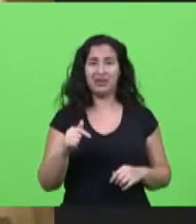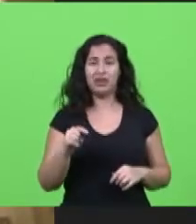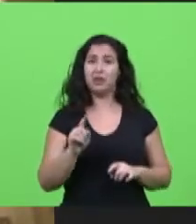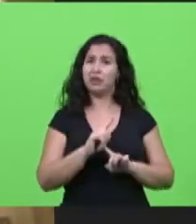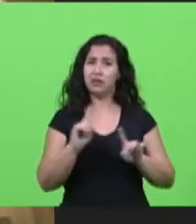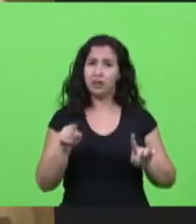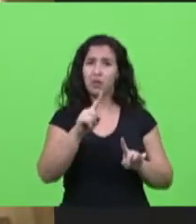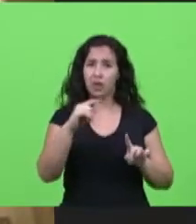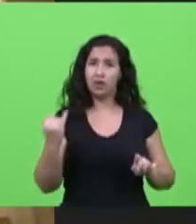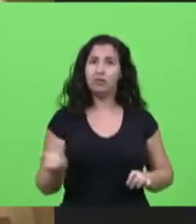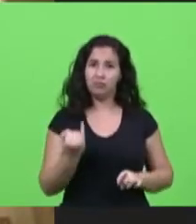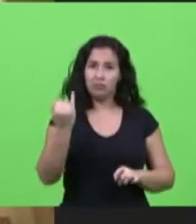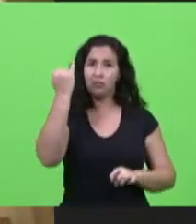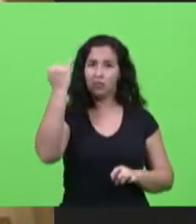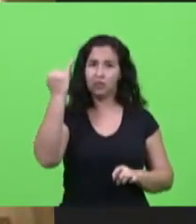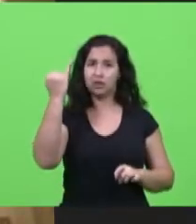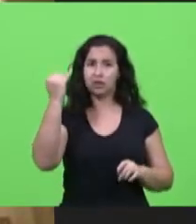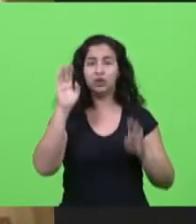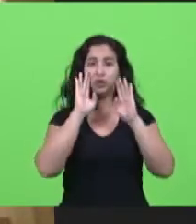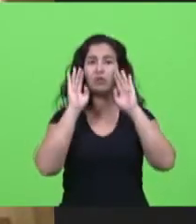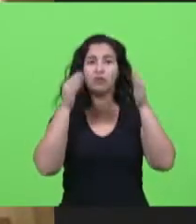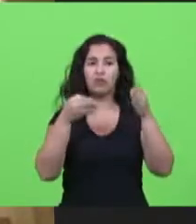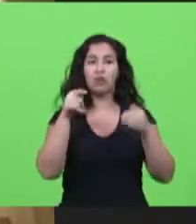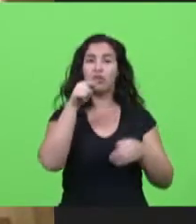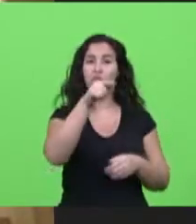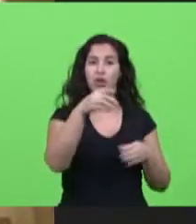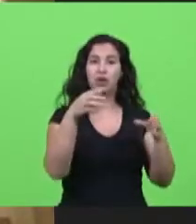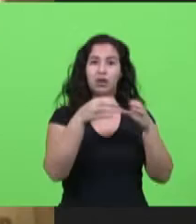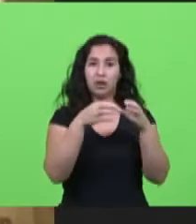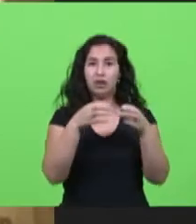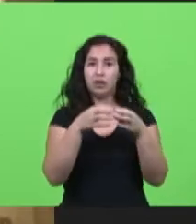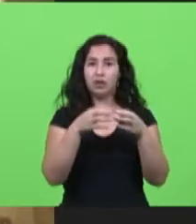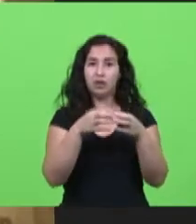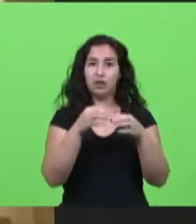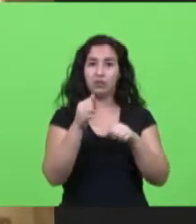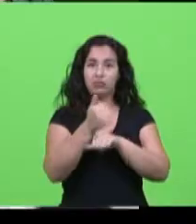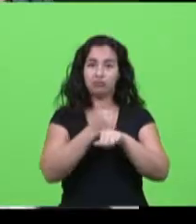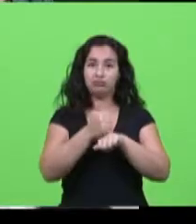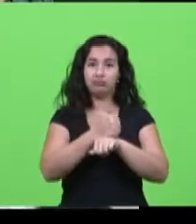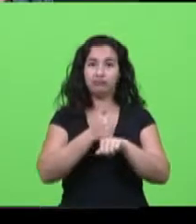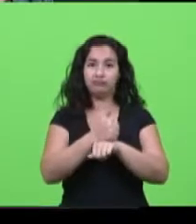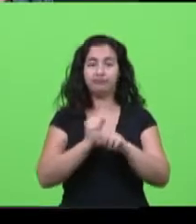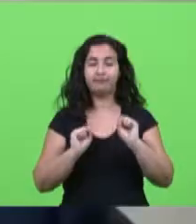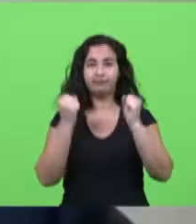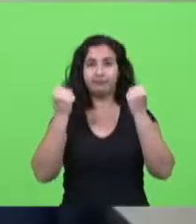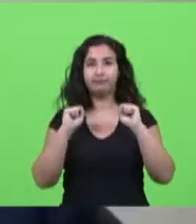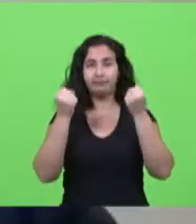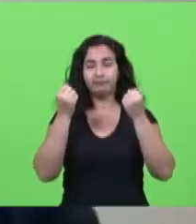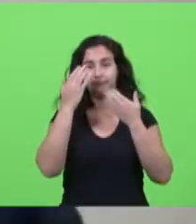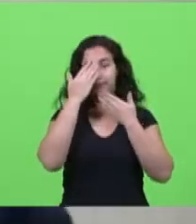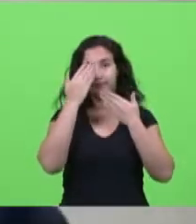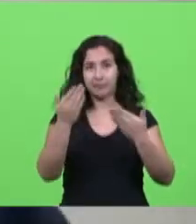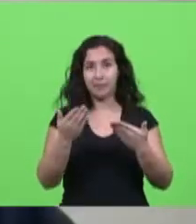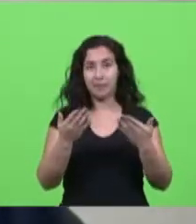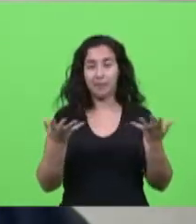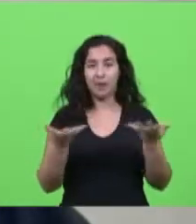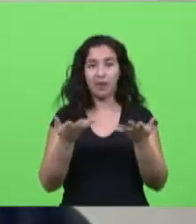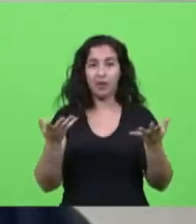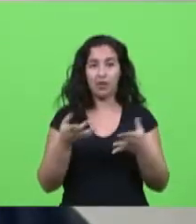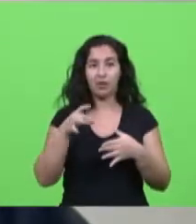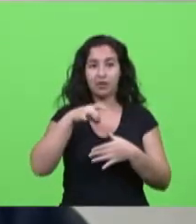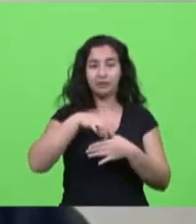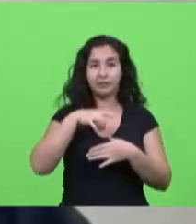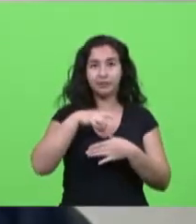Catarina de mostrarmos efetivamente o que representa a nossa área para esse estado. Obrigado. Vamos à votação. Como